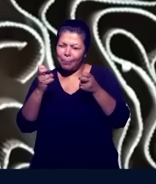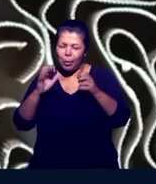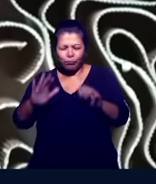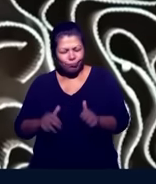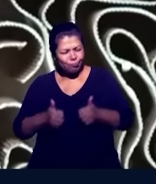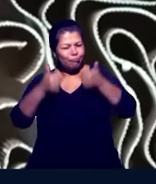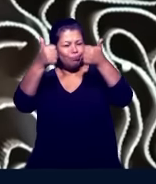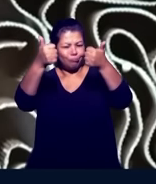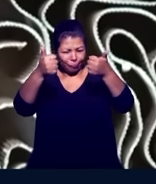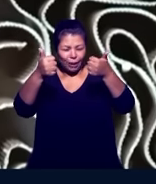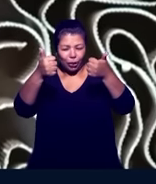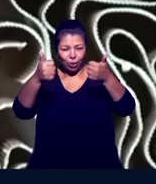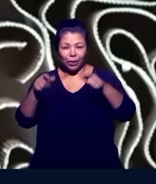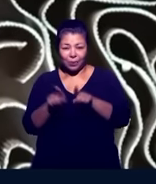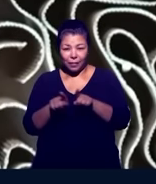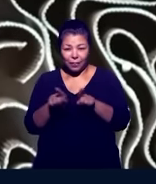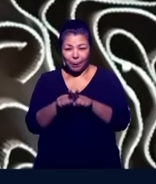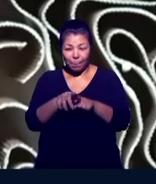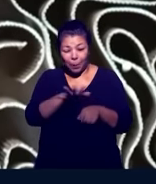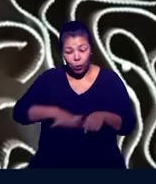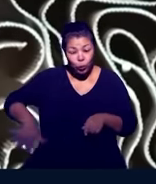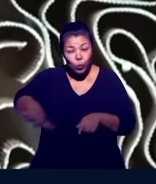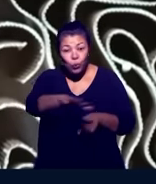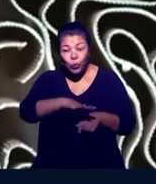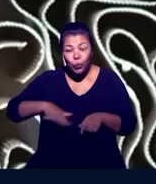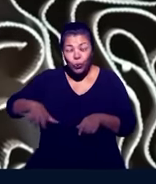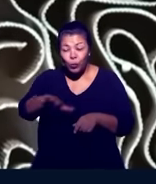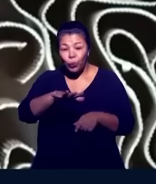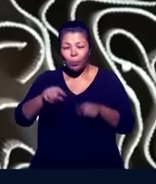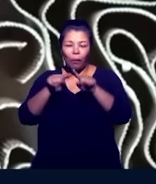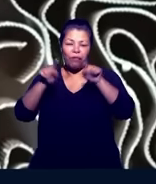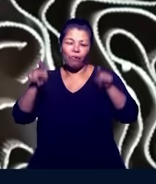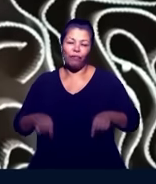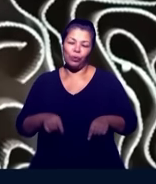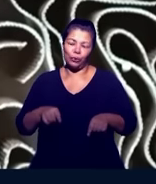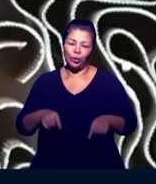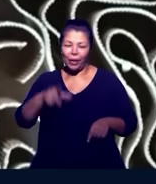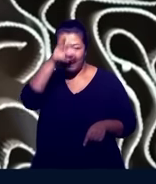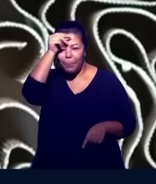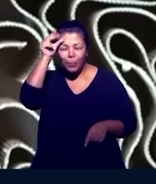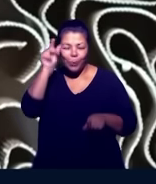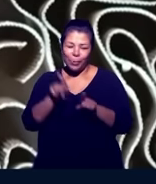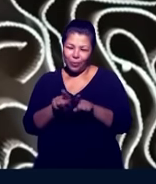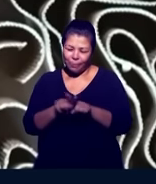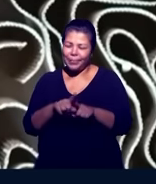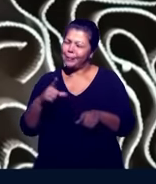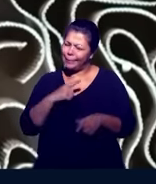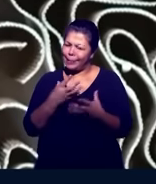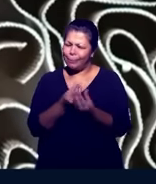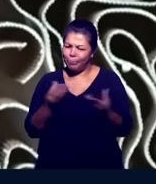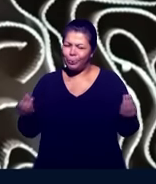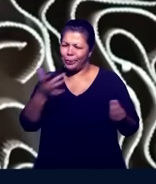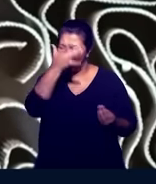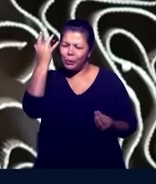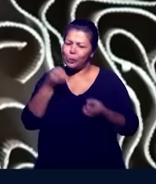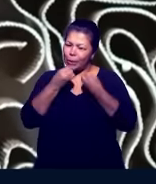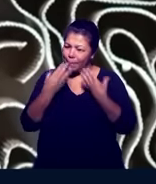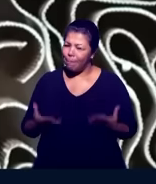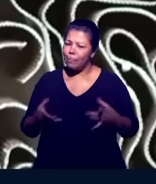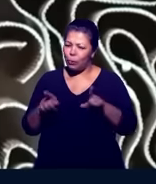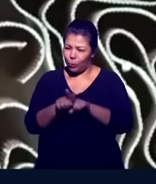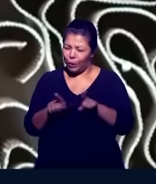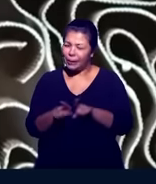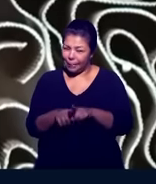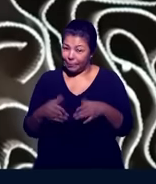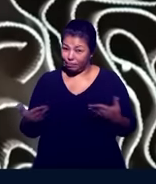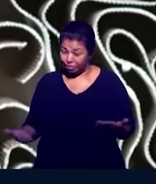na no grupo de funcionários públicos são pessoas concursadas muita gente técnica muita gente muito boa então às vezes em determinado cargo público você